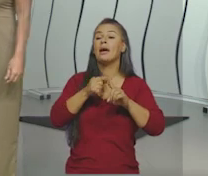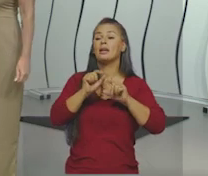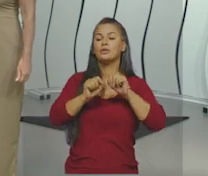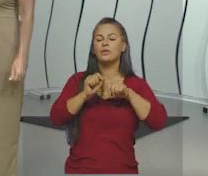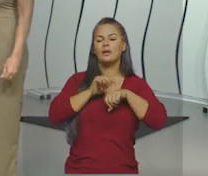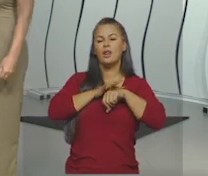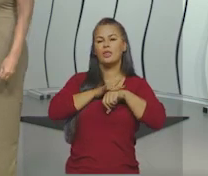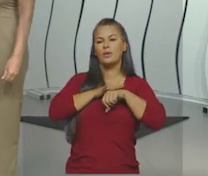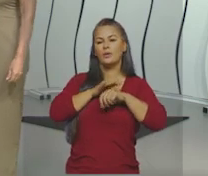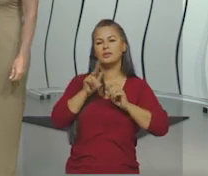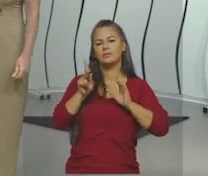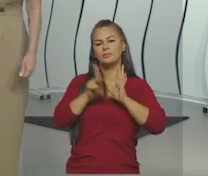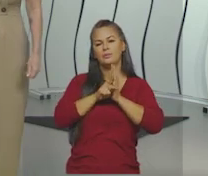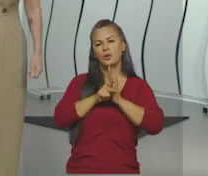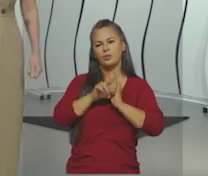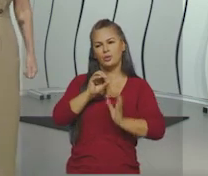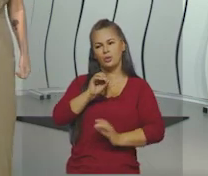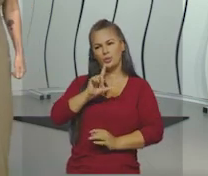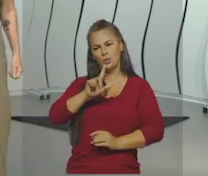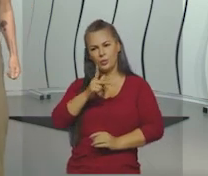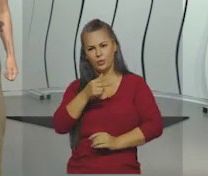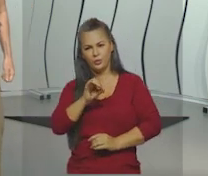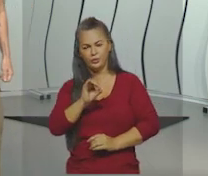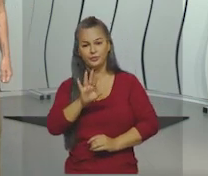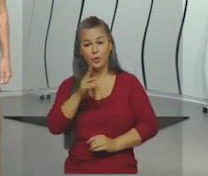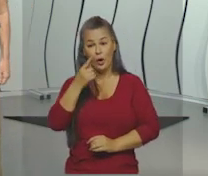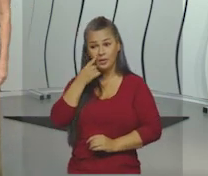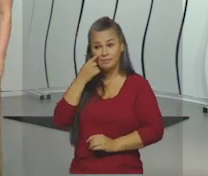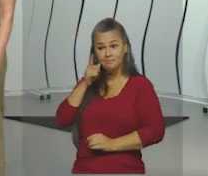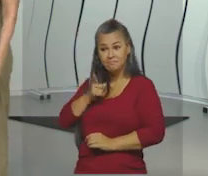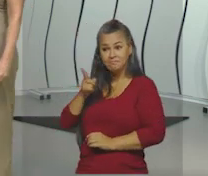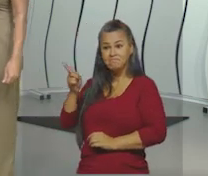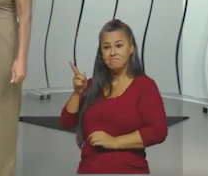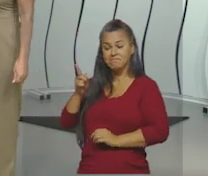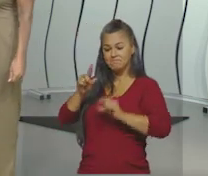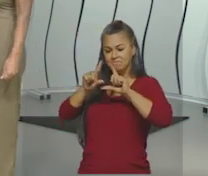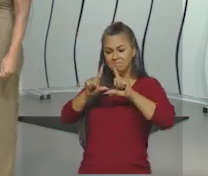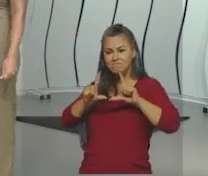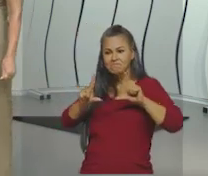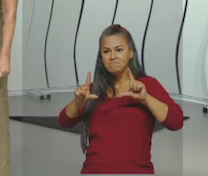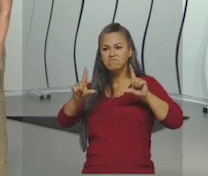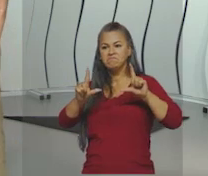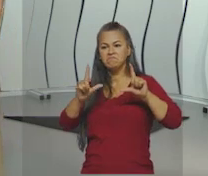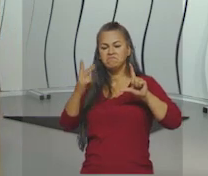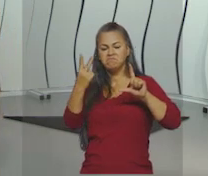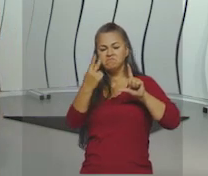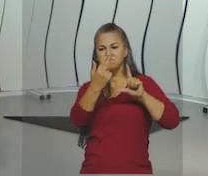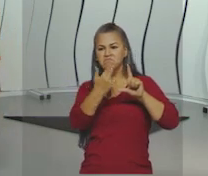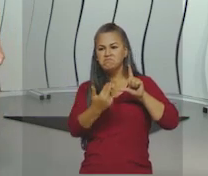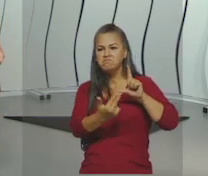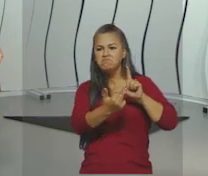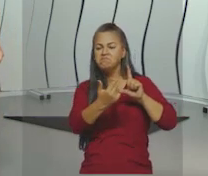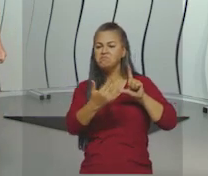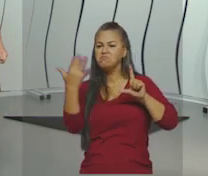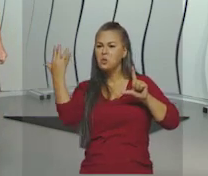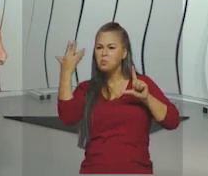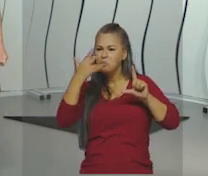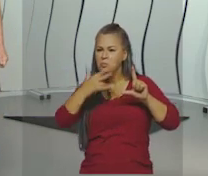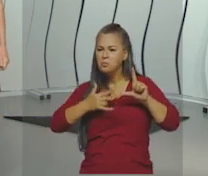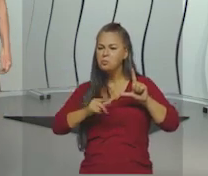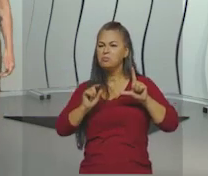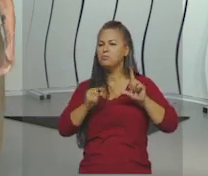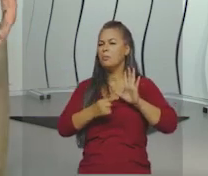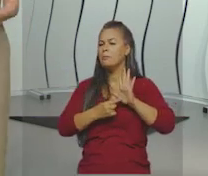visuais. Coloquei essa imagem linda, maravilhosa de um olho aqui, né, mostrando o sentido da